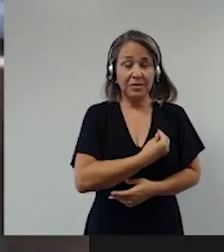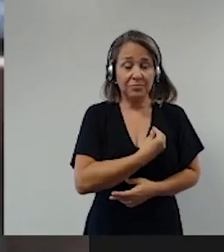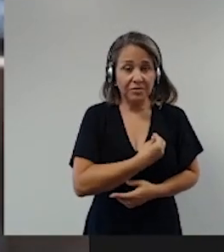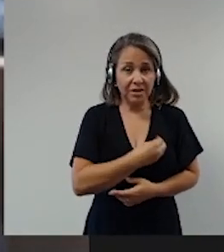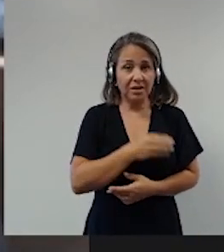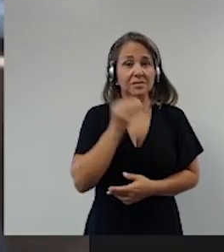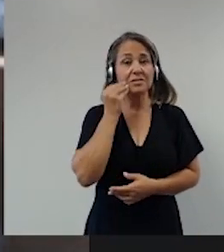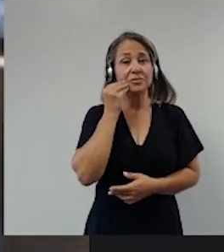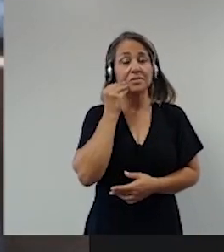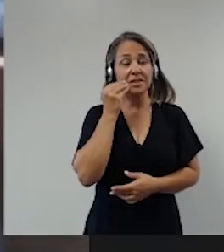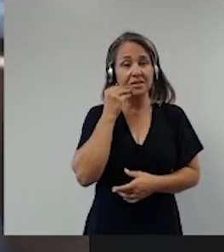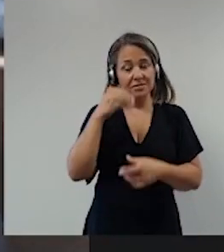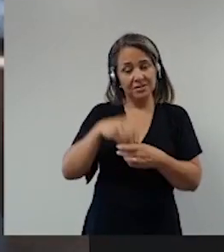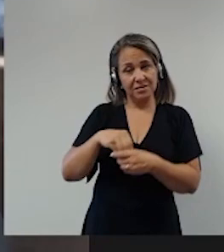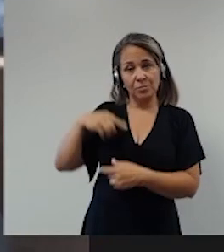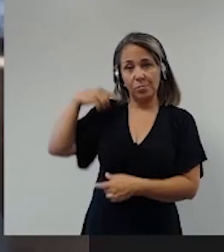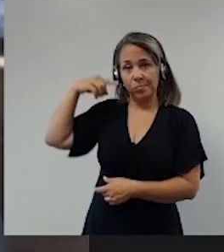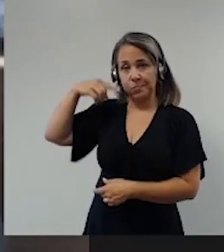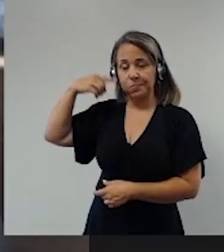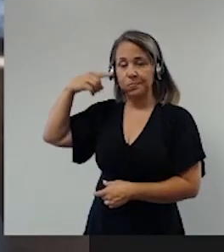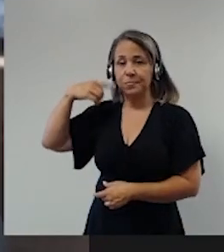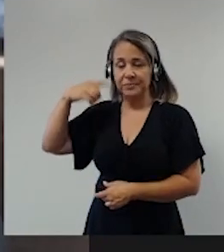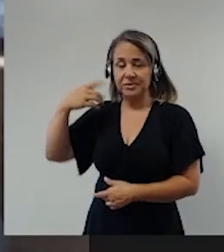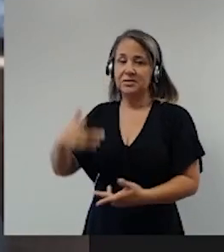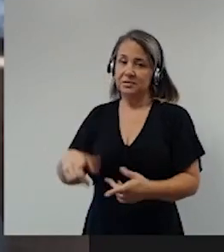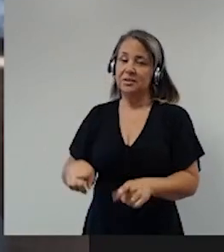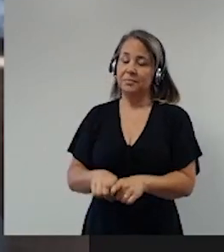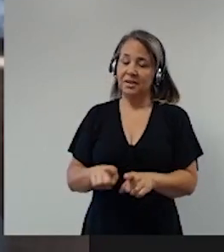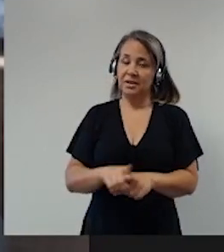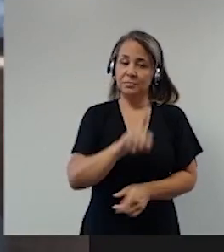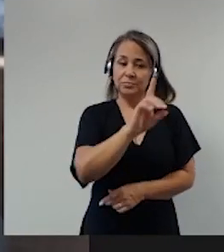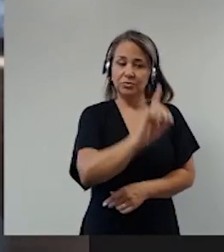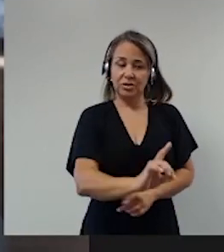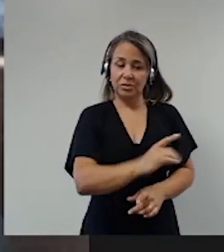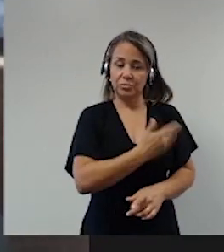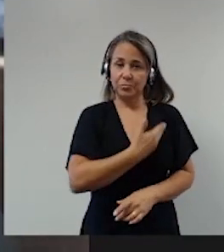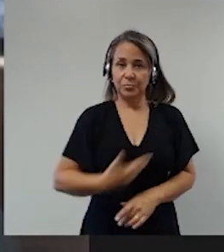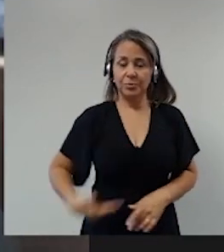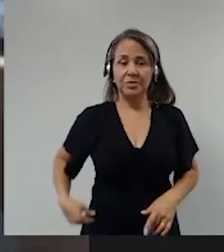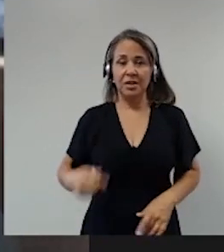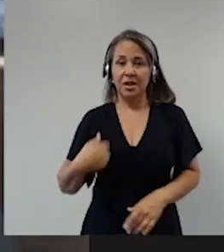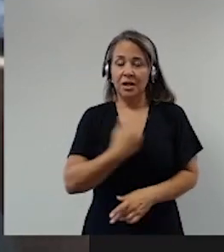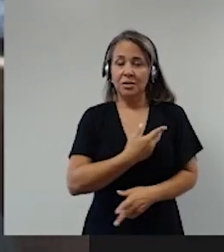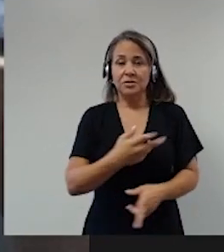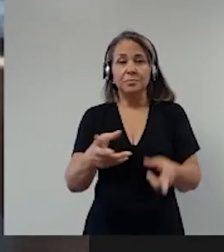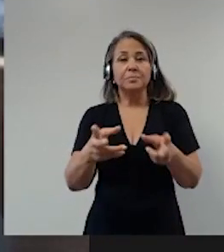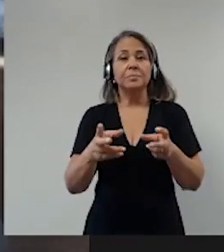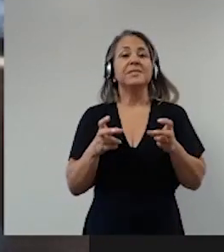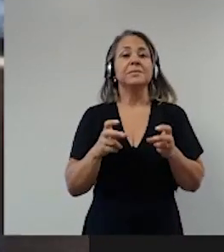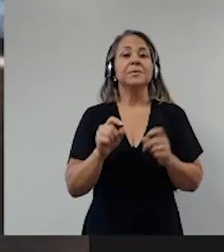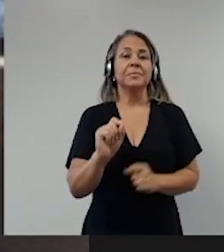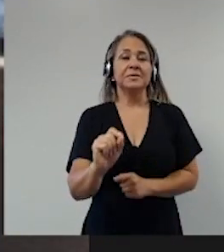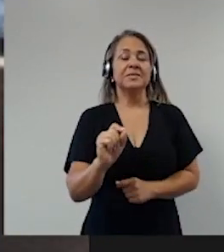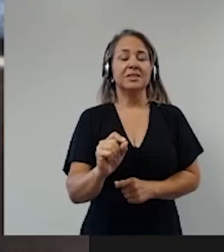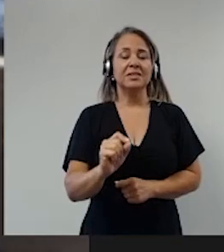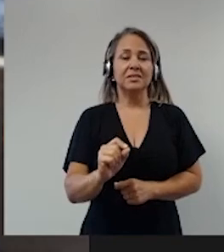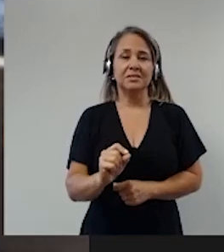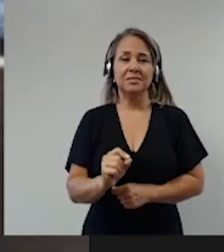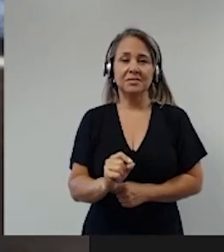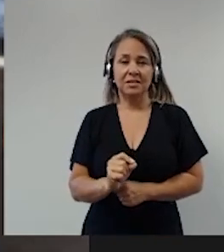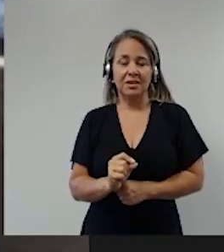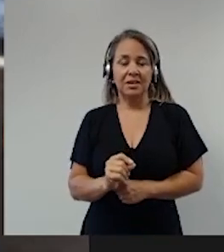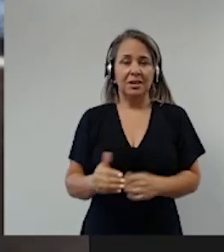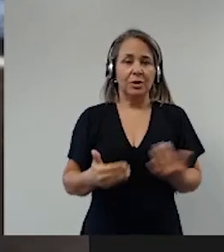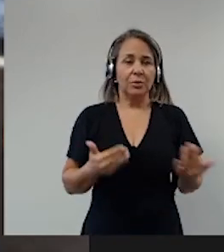vivência enquanto advocacia também neste ramo do direito público, onde a gente percebe, né, o quanto